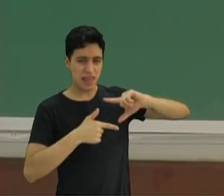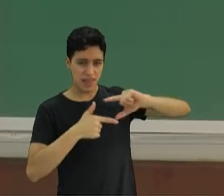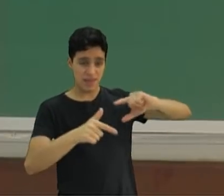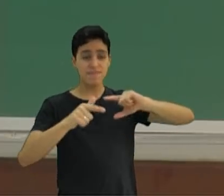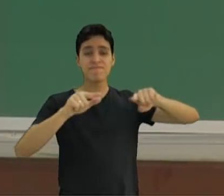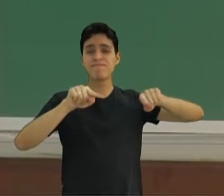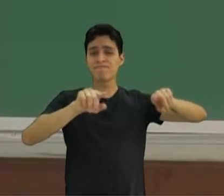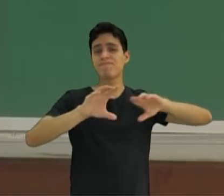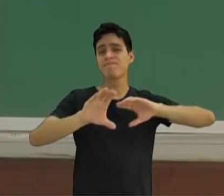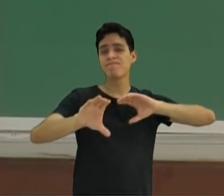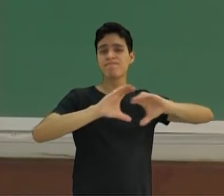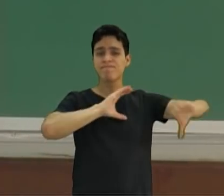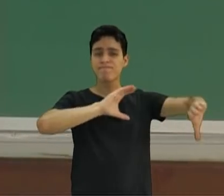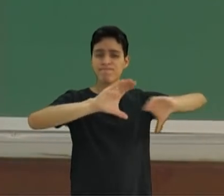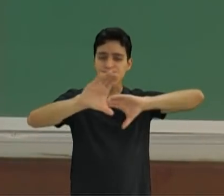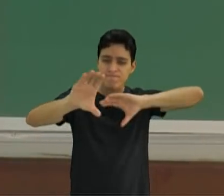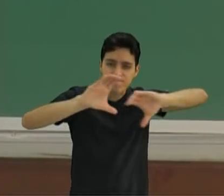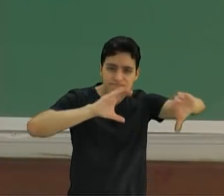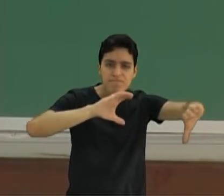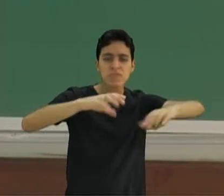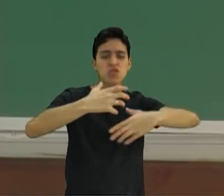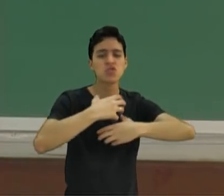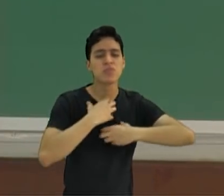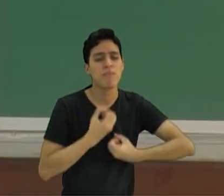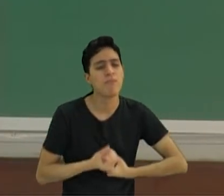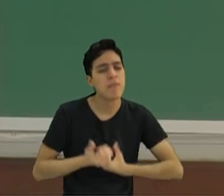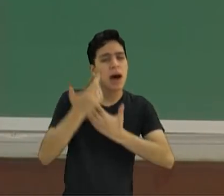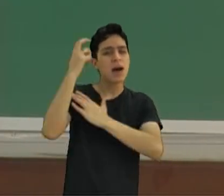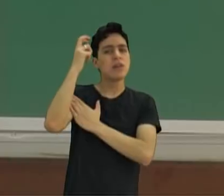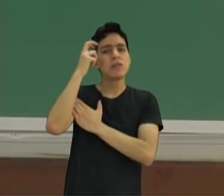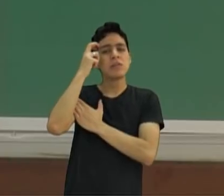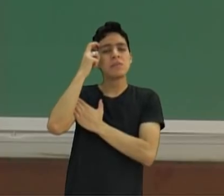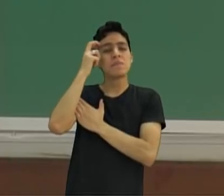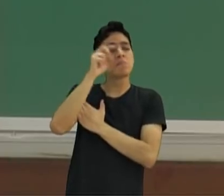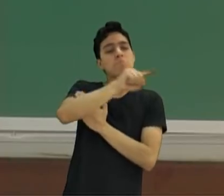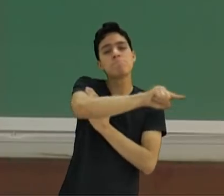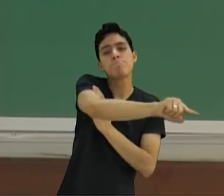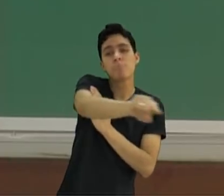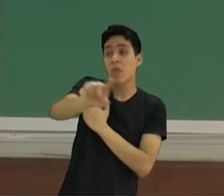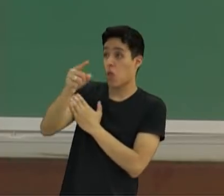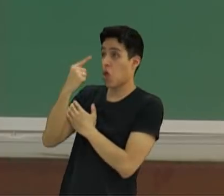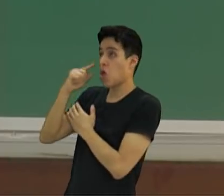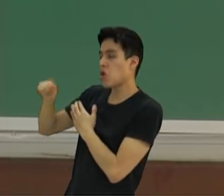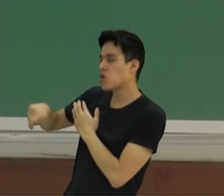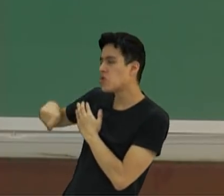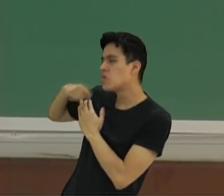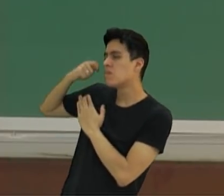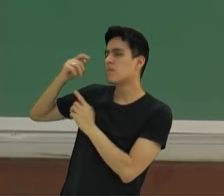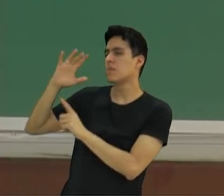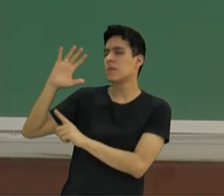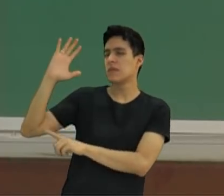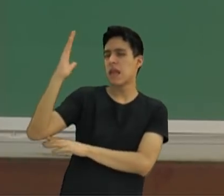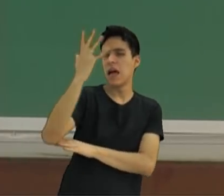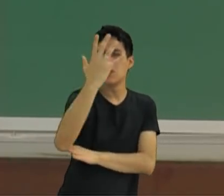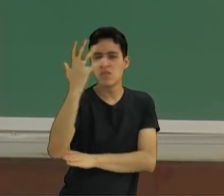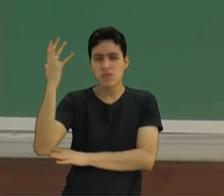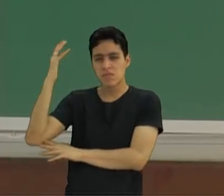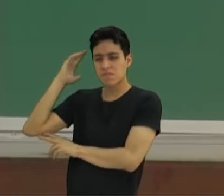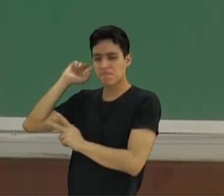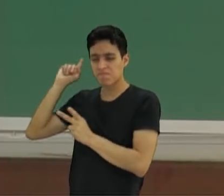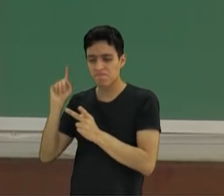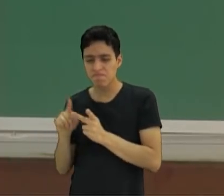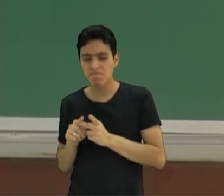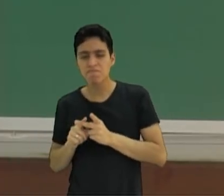né, fazerem manifestações culturais sobre a natureza, o envolvimento deles com o